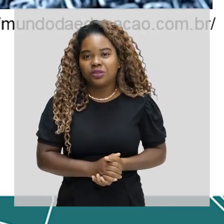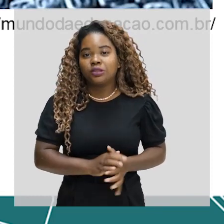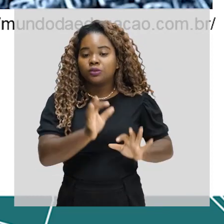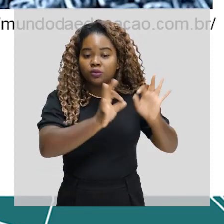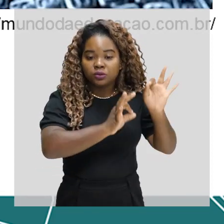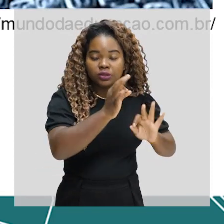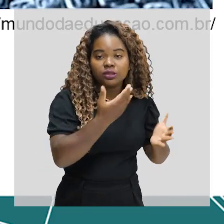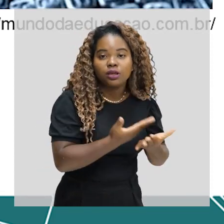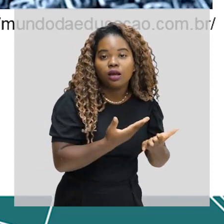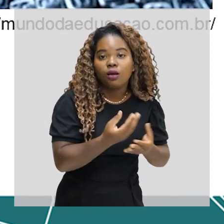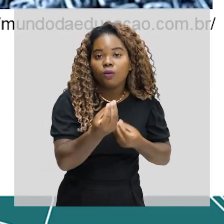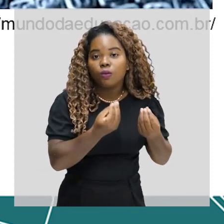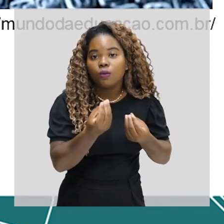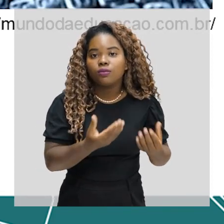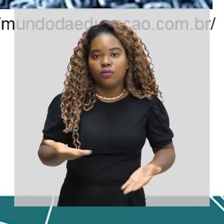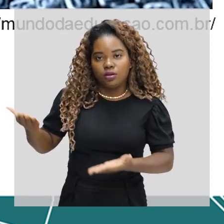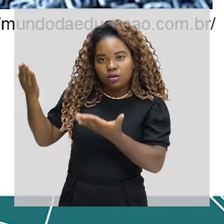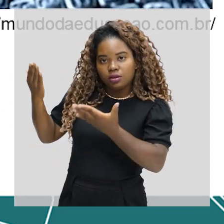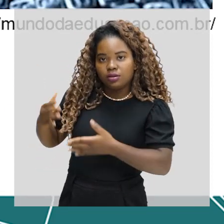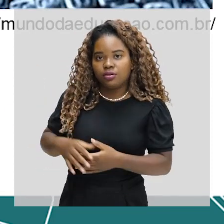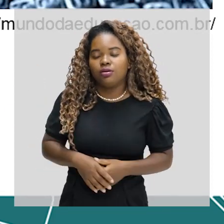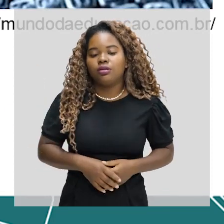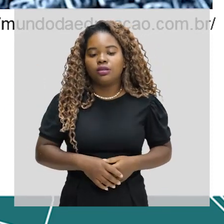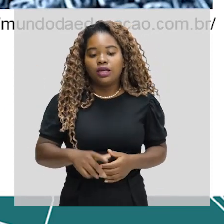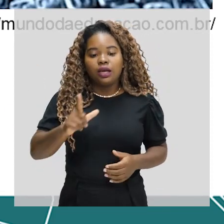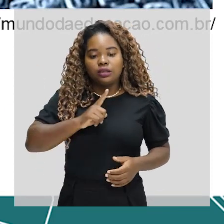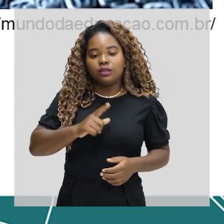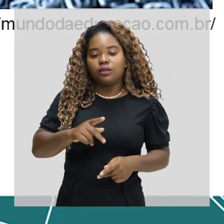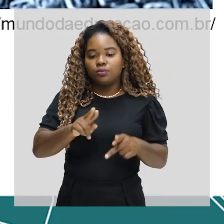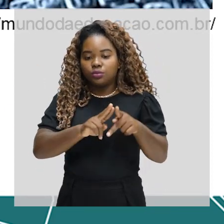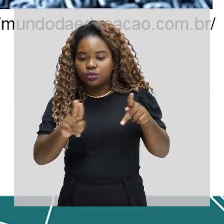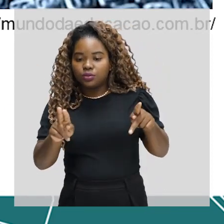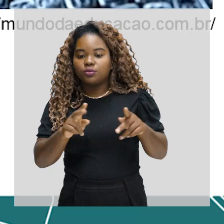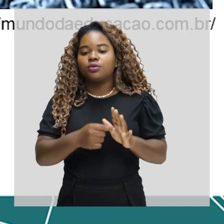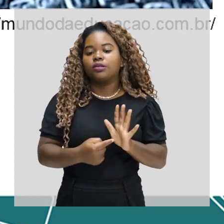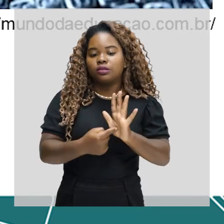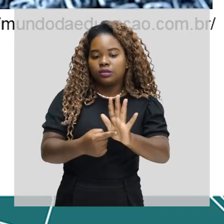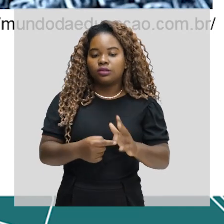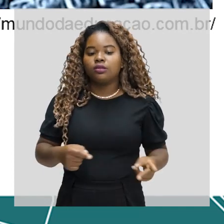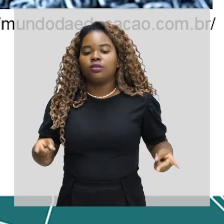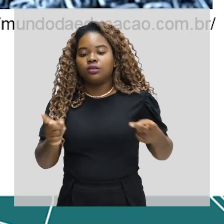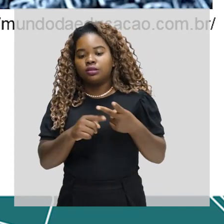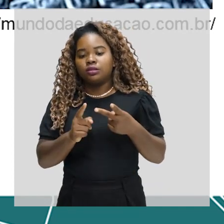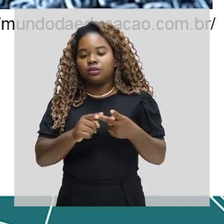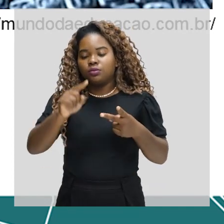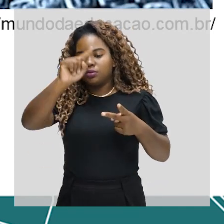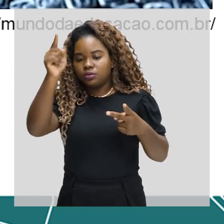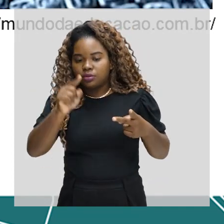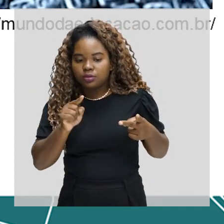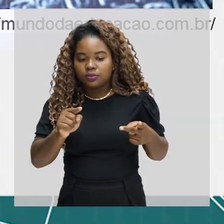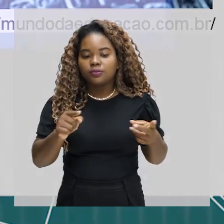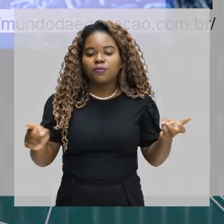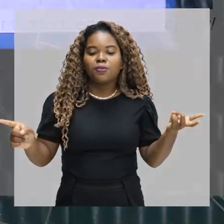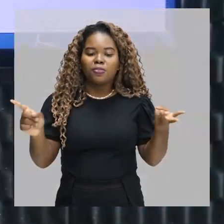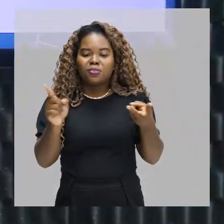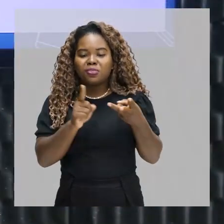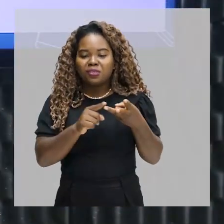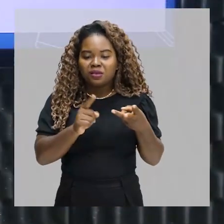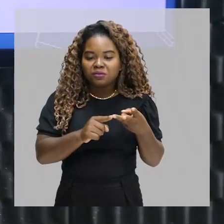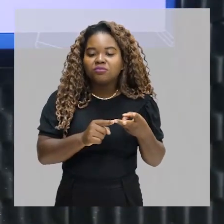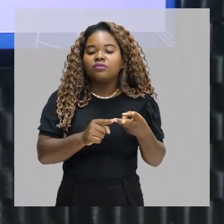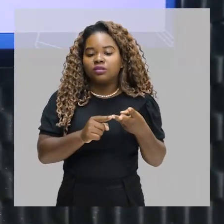nós vamos falar dos pronomes demonstrativos, dos pronomes interrogativos, dos